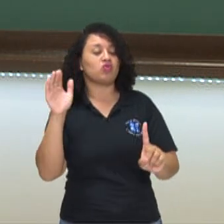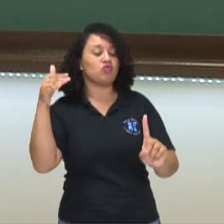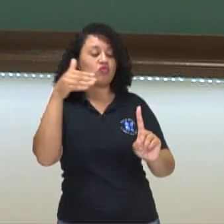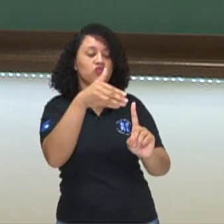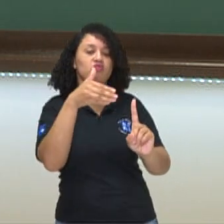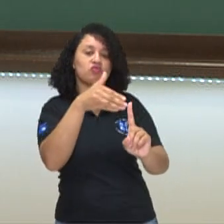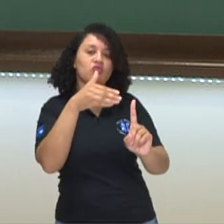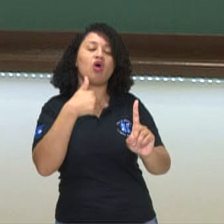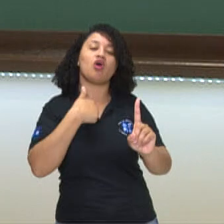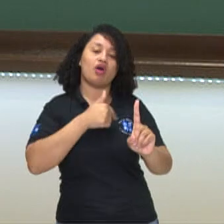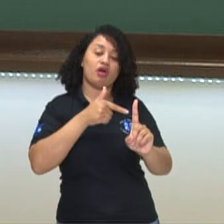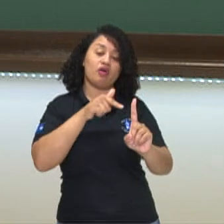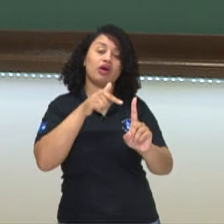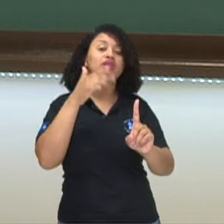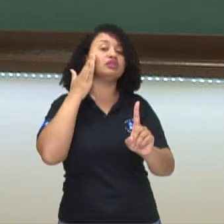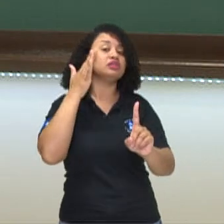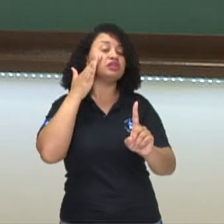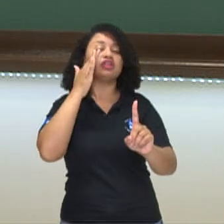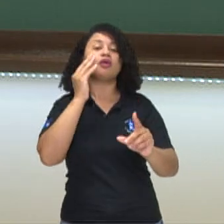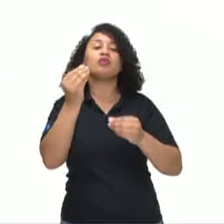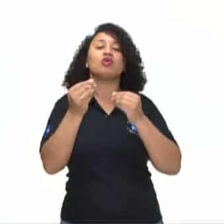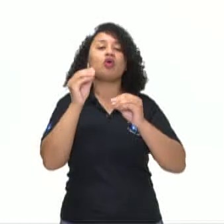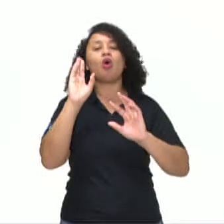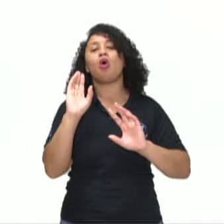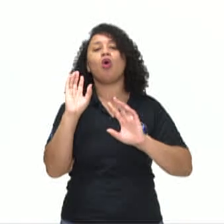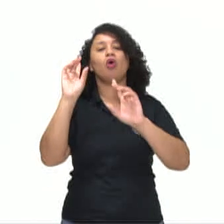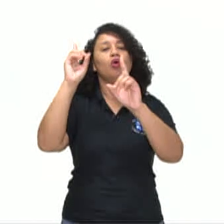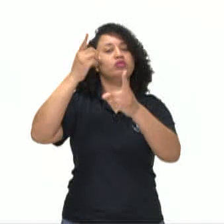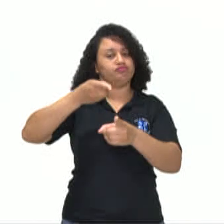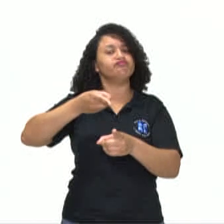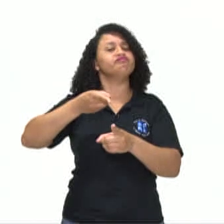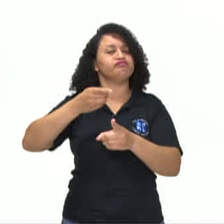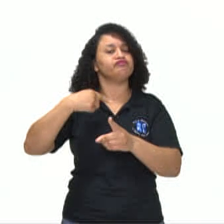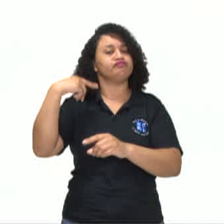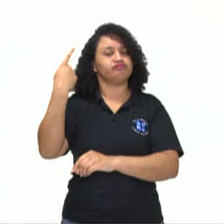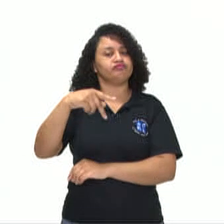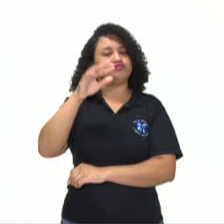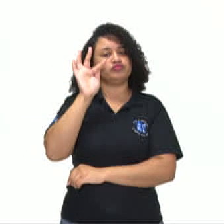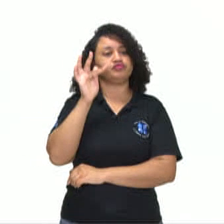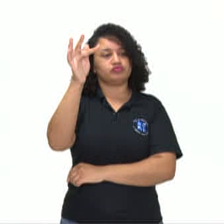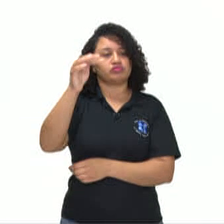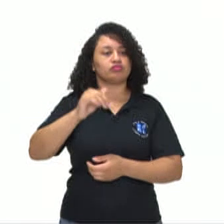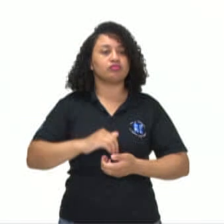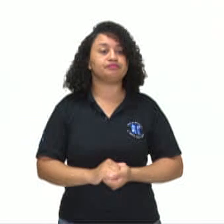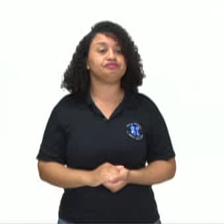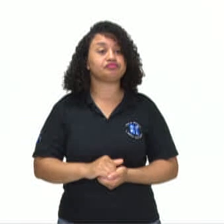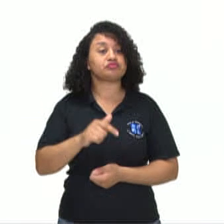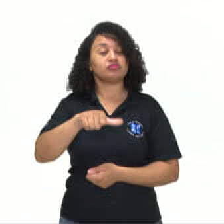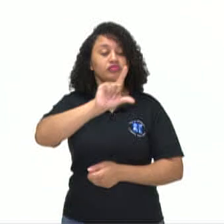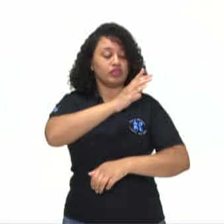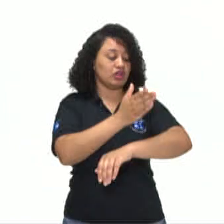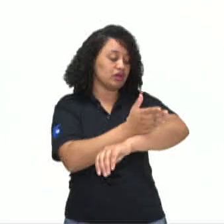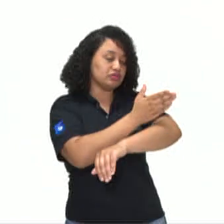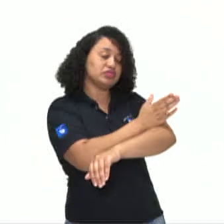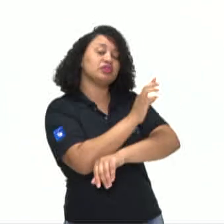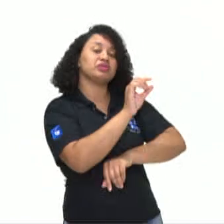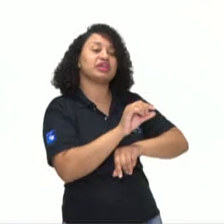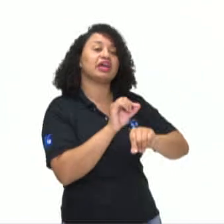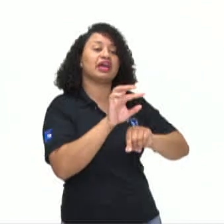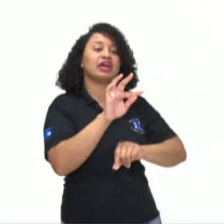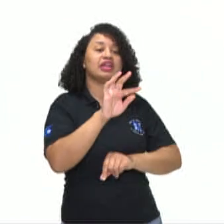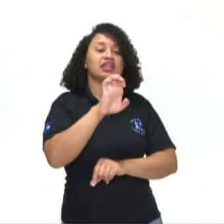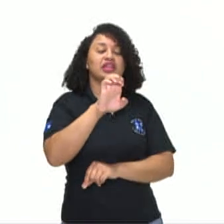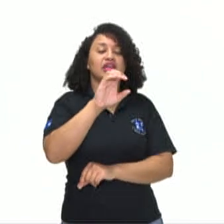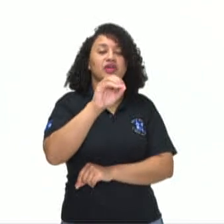que é dono do seu destino. Na época medieval, predominava o teocentrismo, né? Os